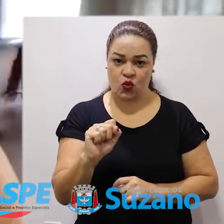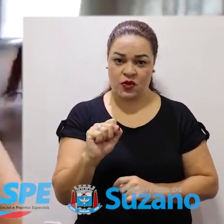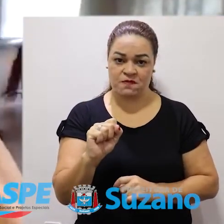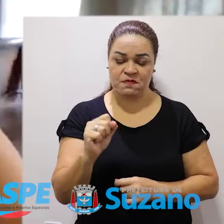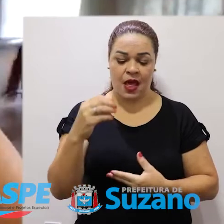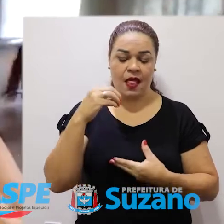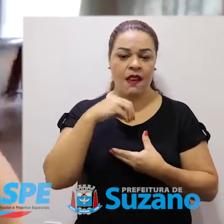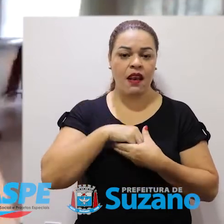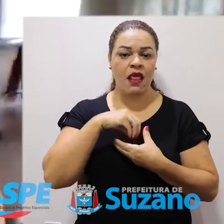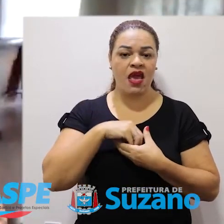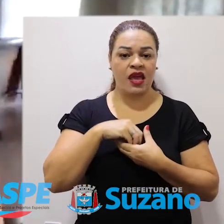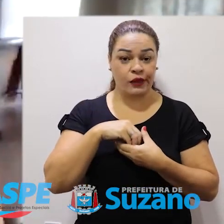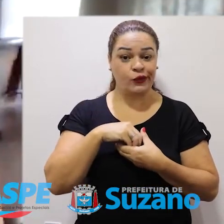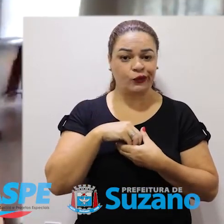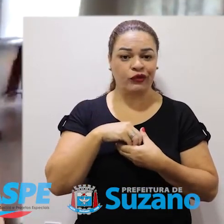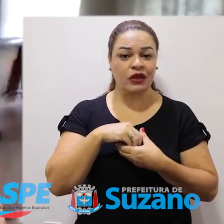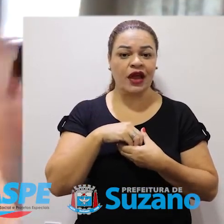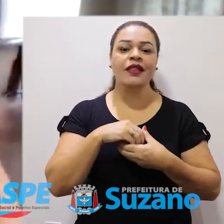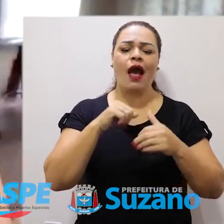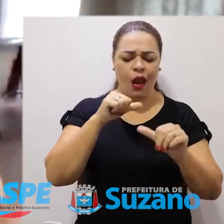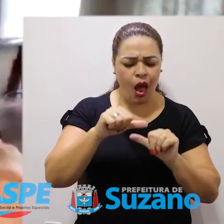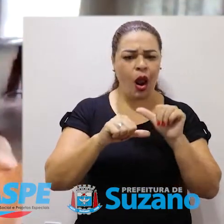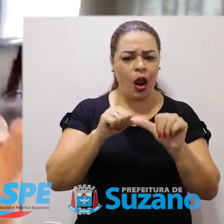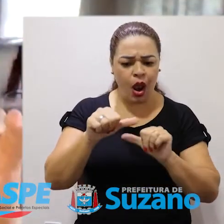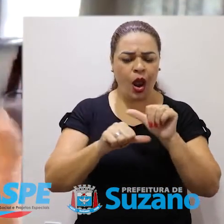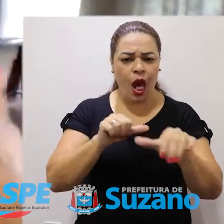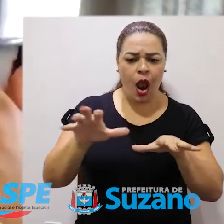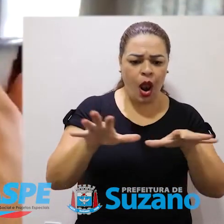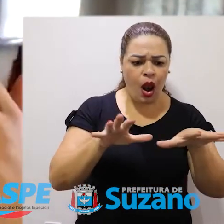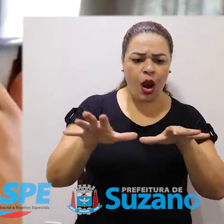algo que está sempre em movimento e está